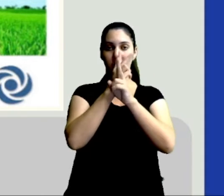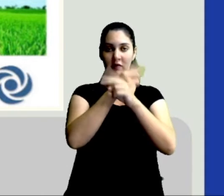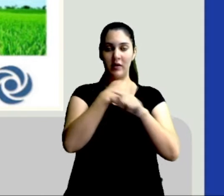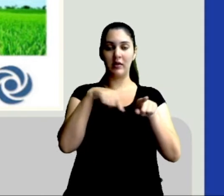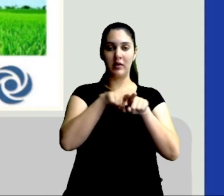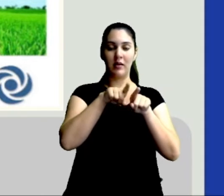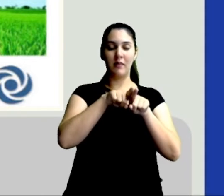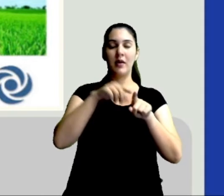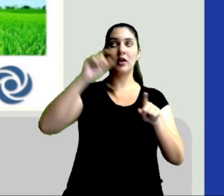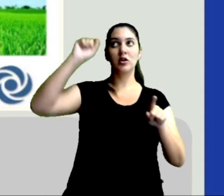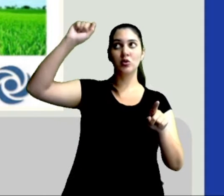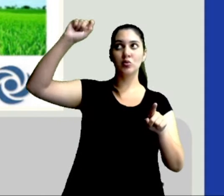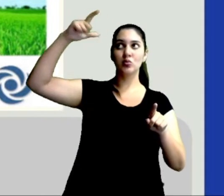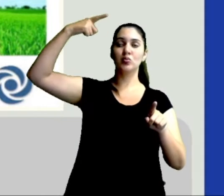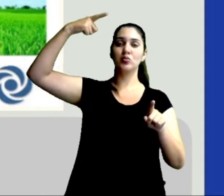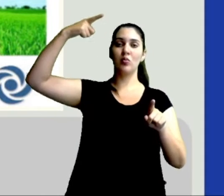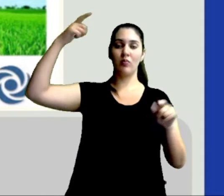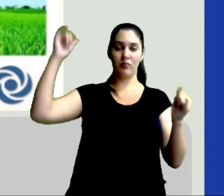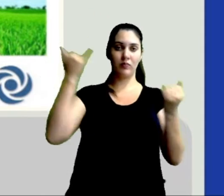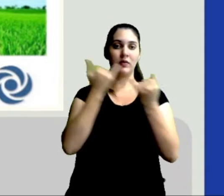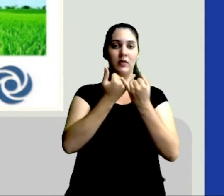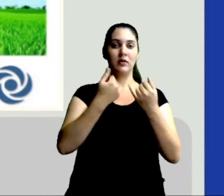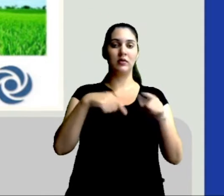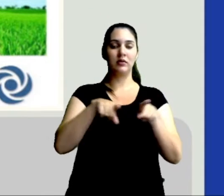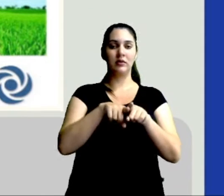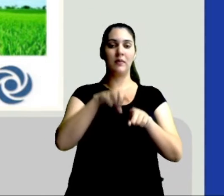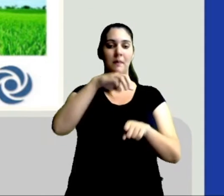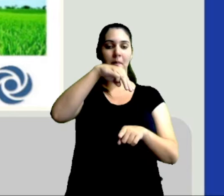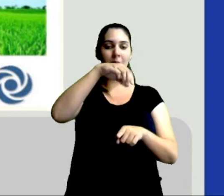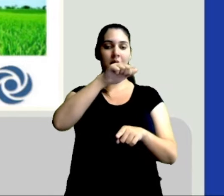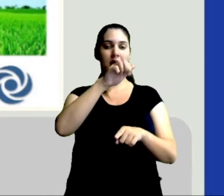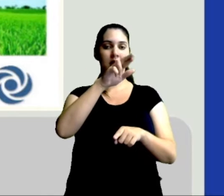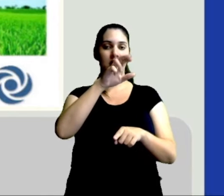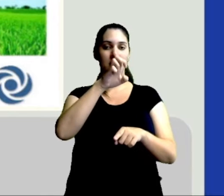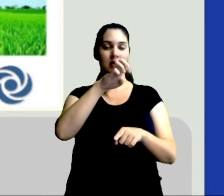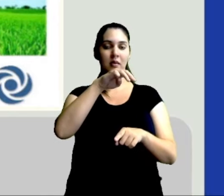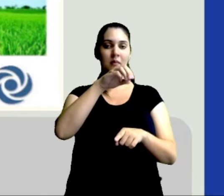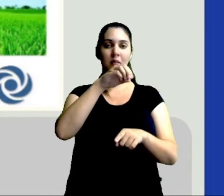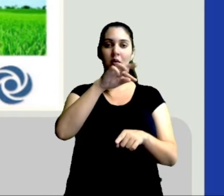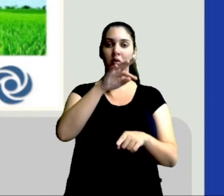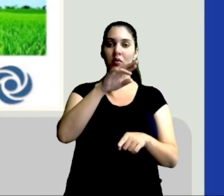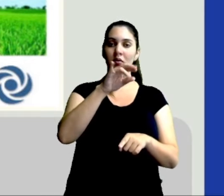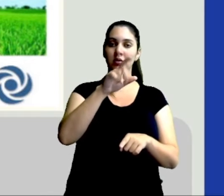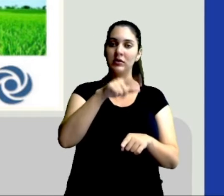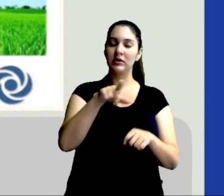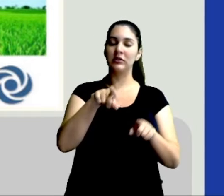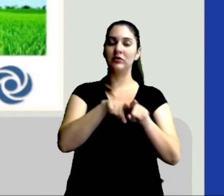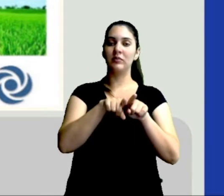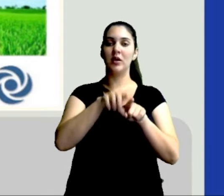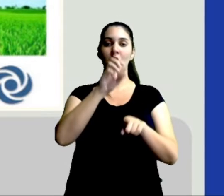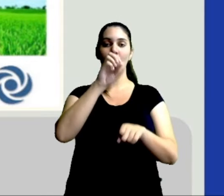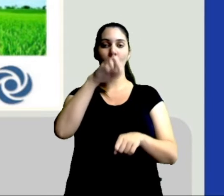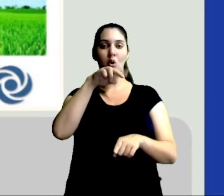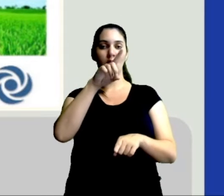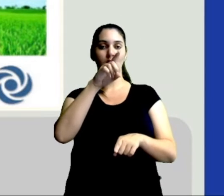solar, através do sol, maré motriz, ondomotriz, que são as energias que são